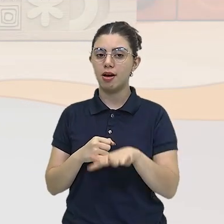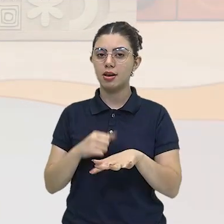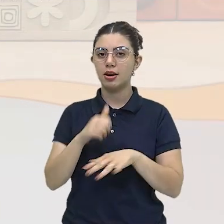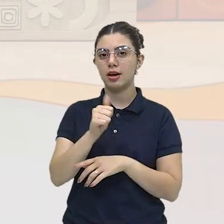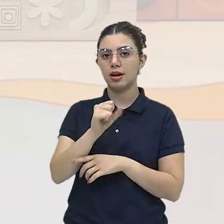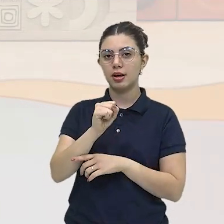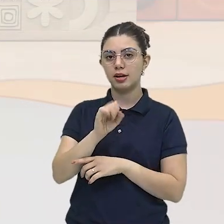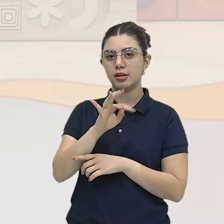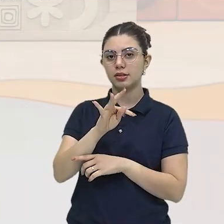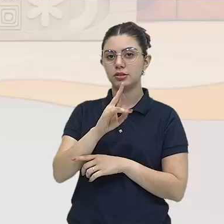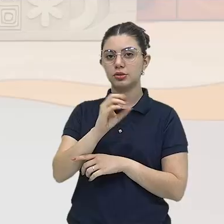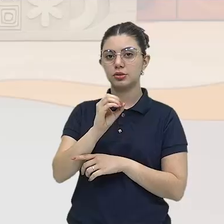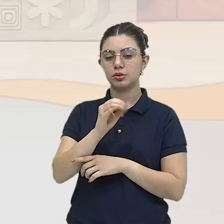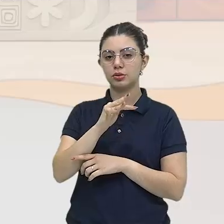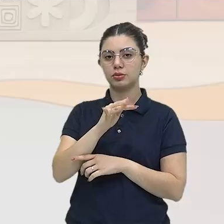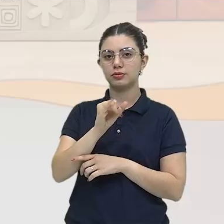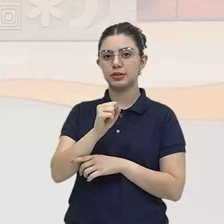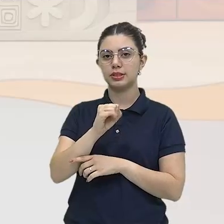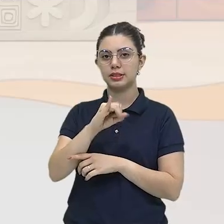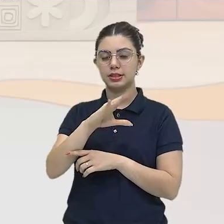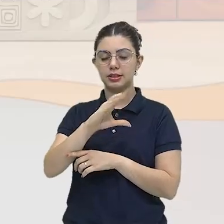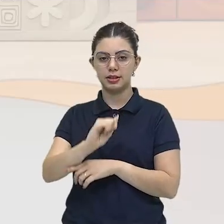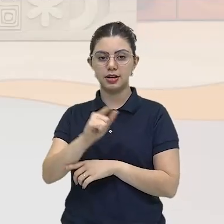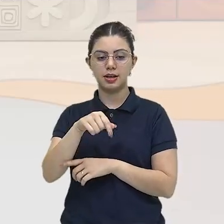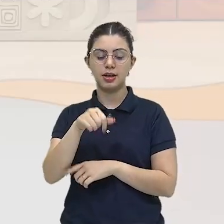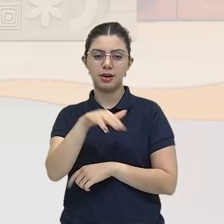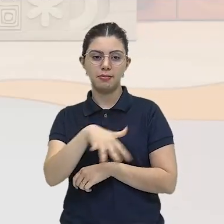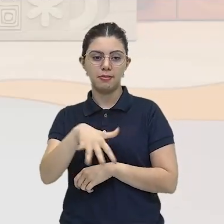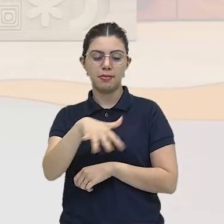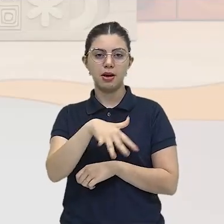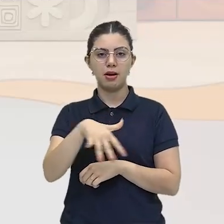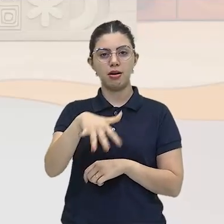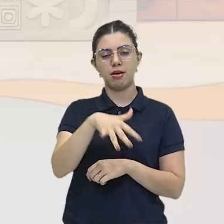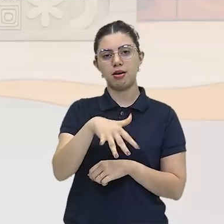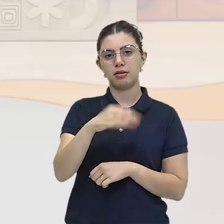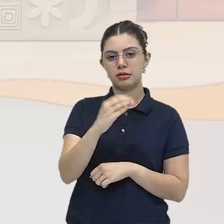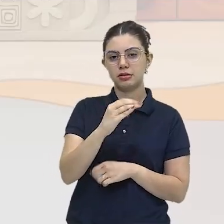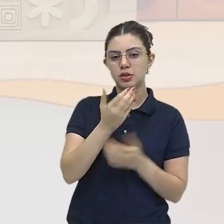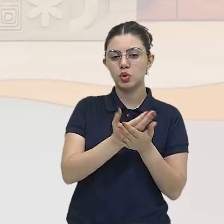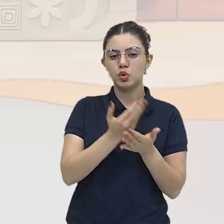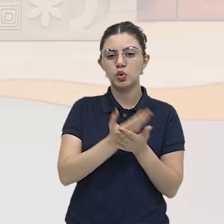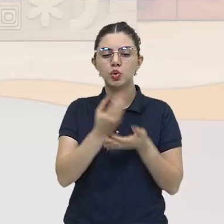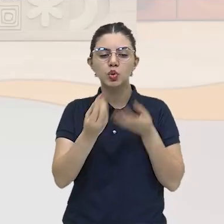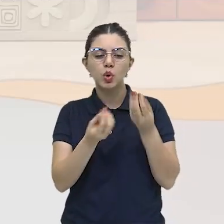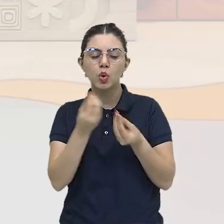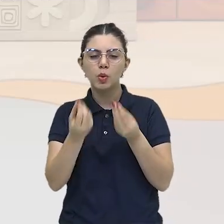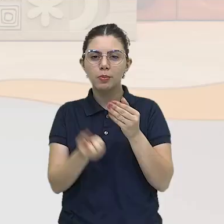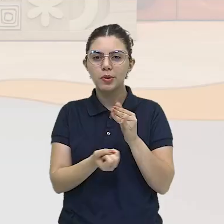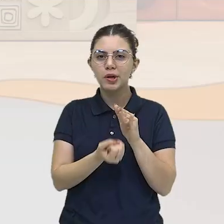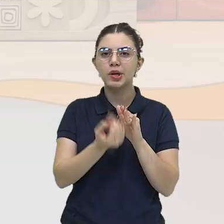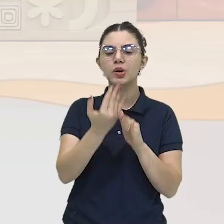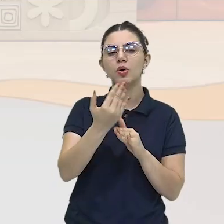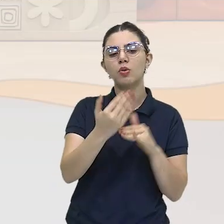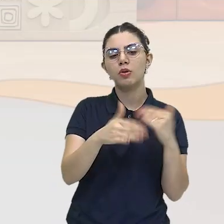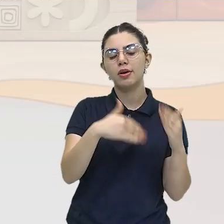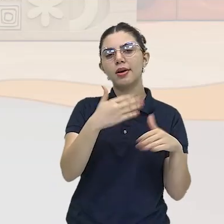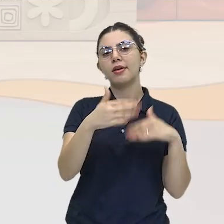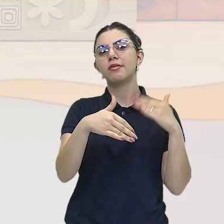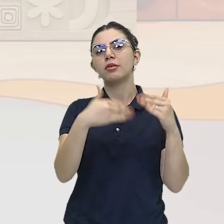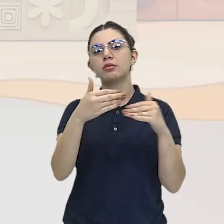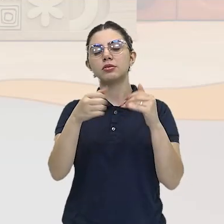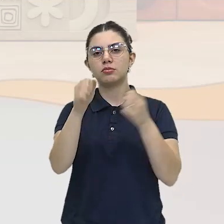é uma ciência também que estuda a origem e a evolução do universo juntamente com